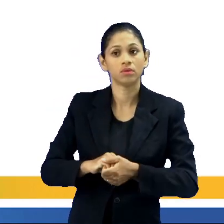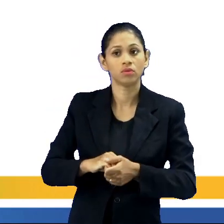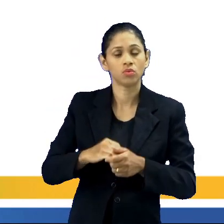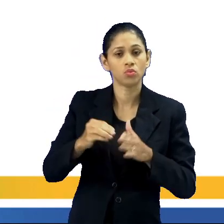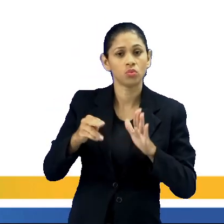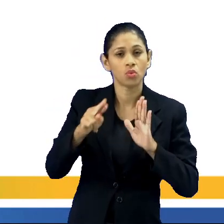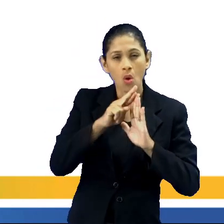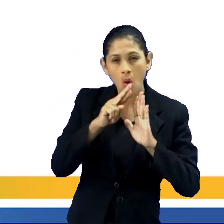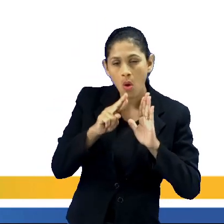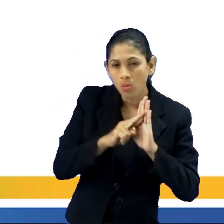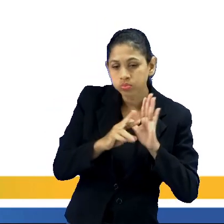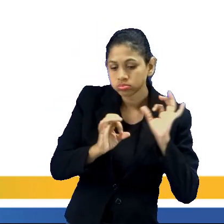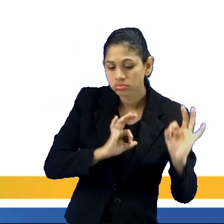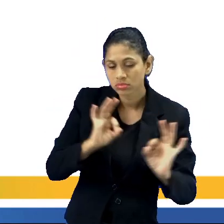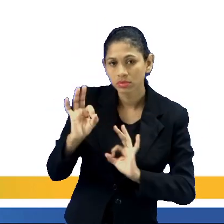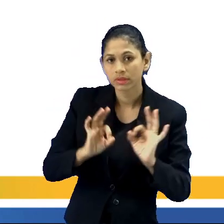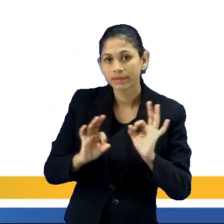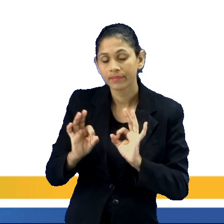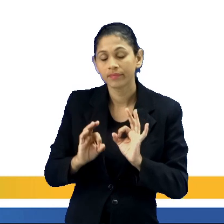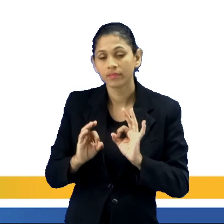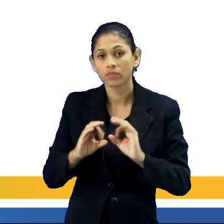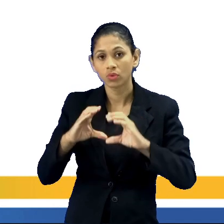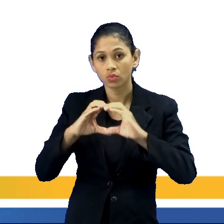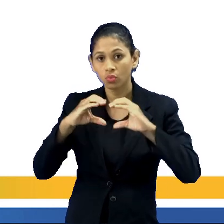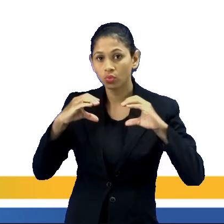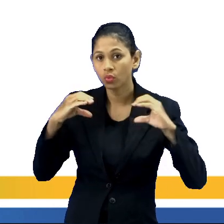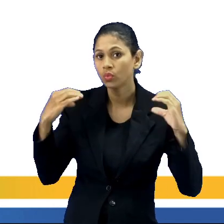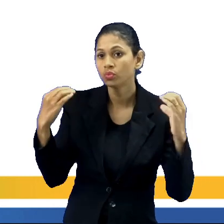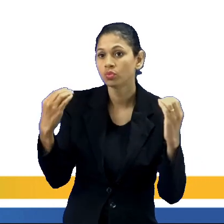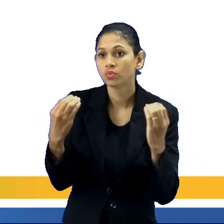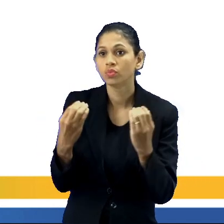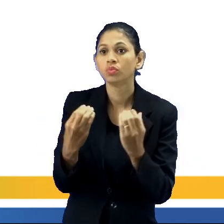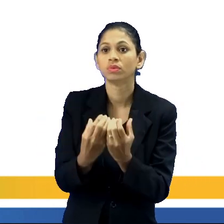comitê criado pela ONU no começo de